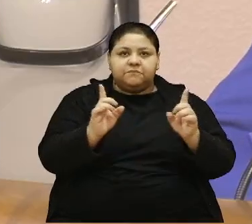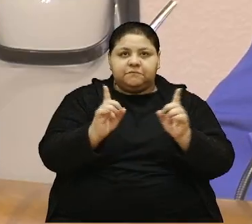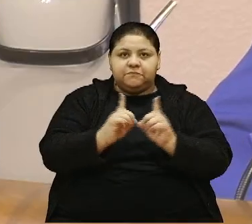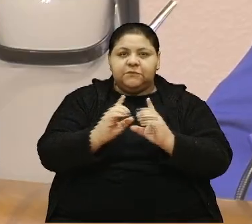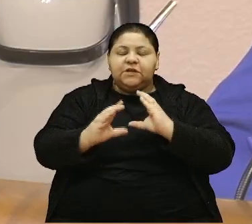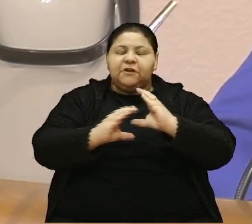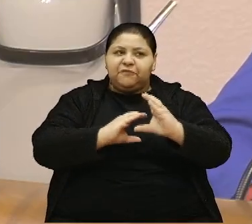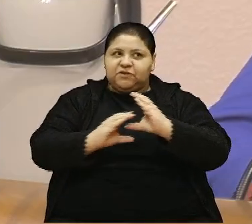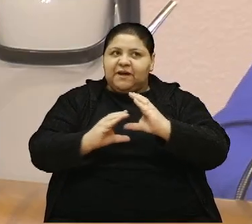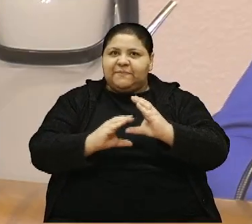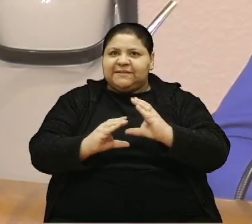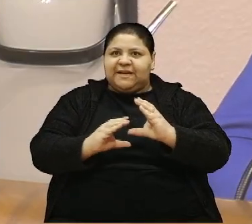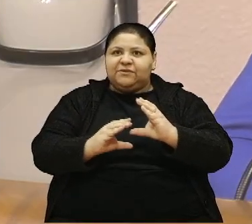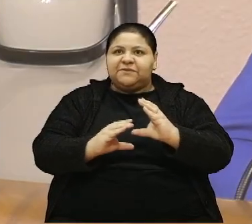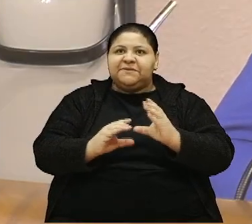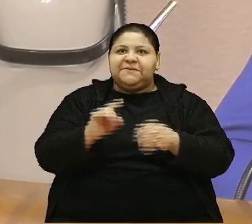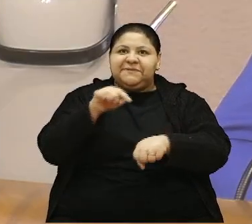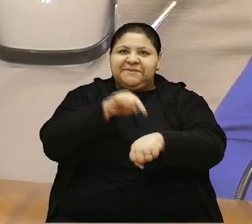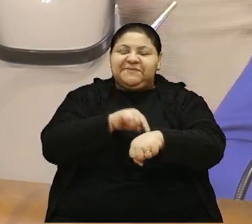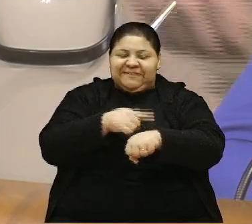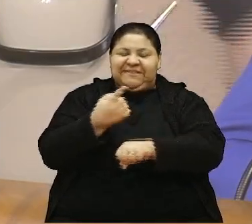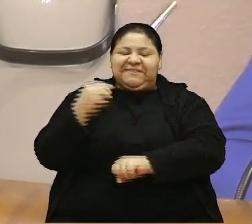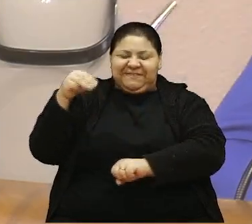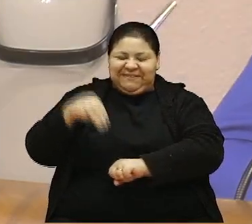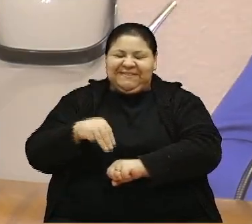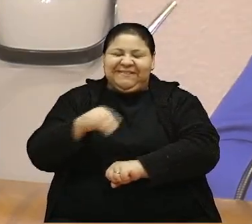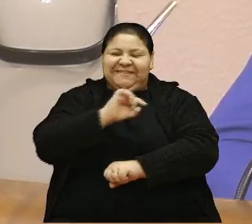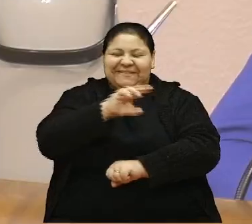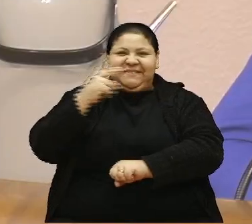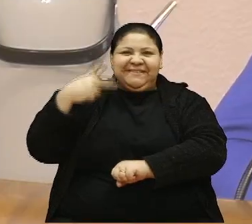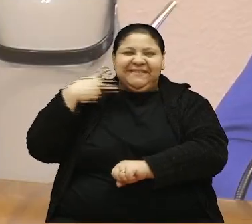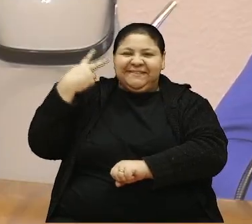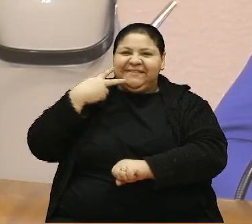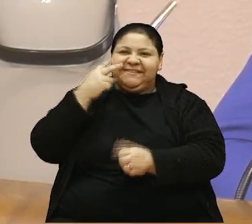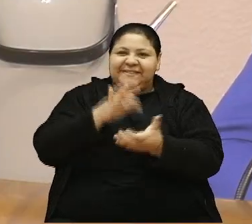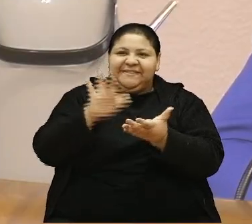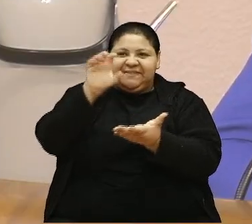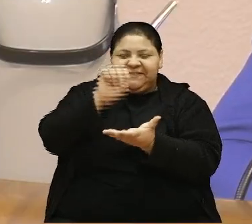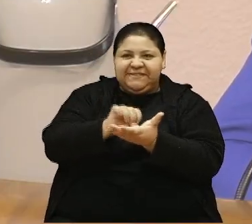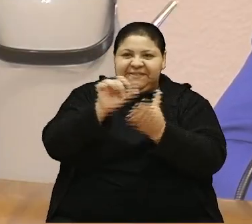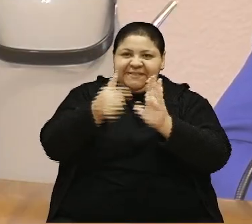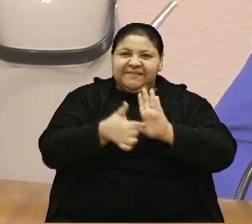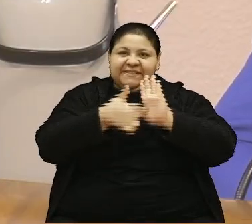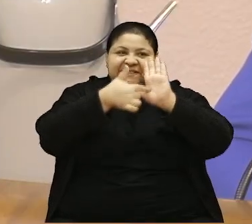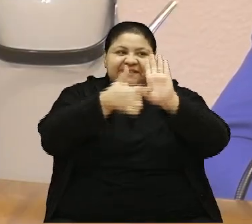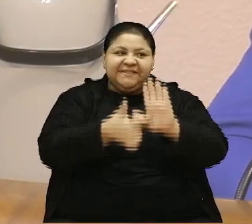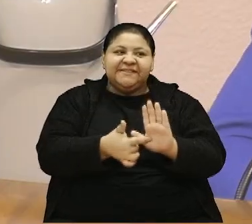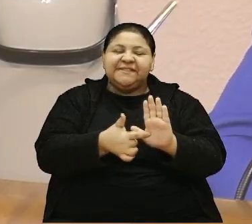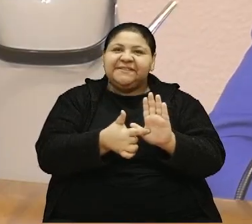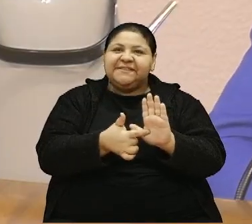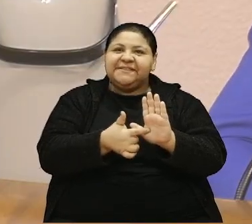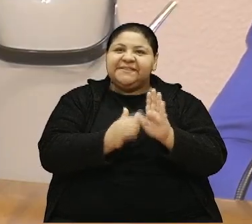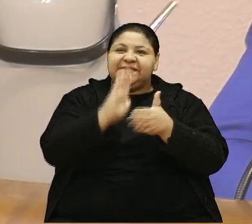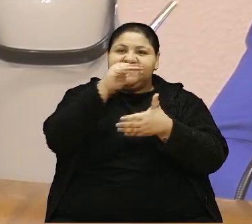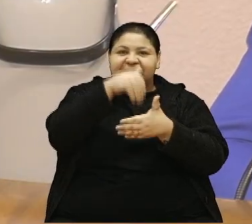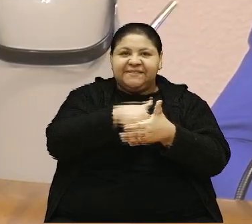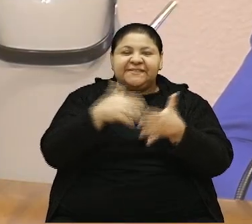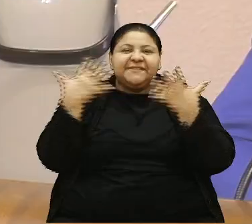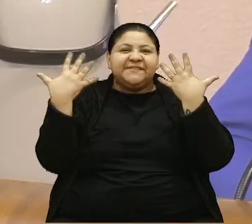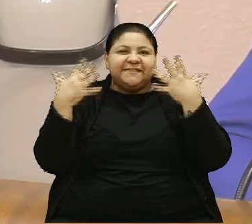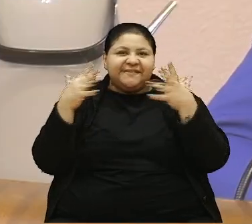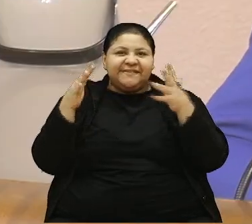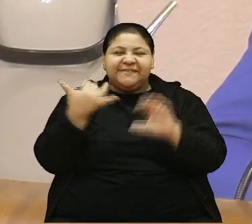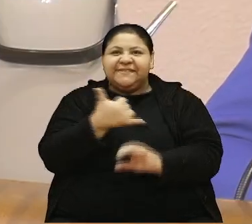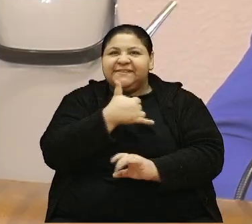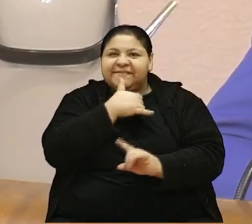das pequenas comunicações, pelo tempo de 1 minuto por vereador inscrito, para apresentação de votos de pesar, de louvor